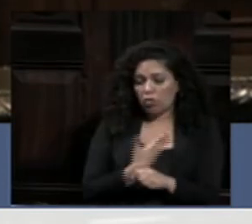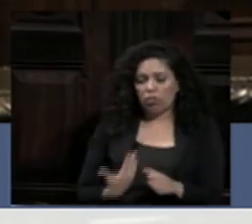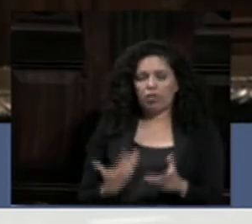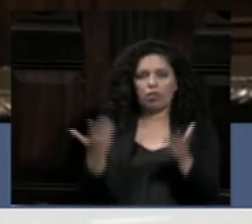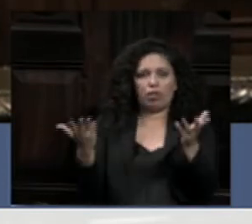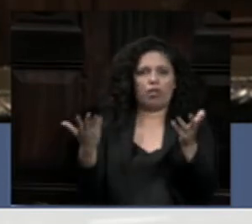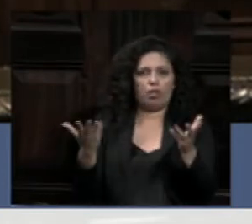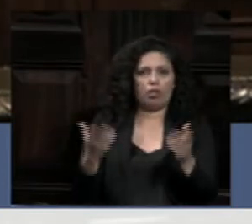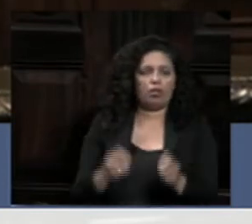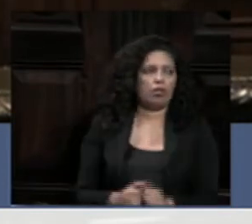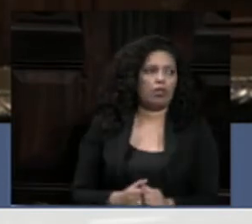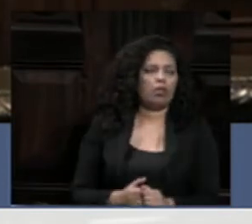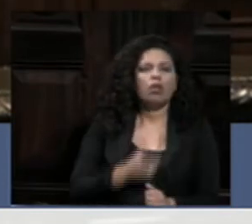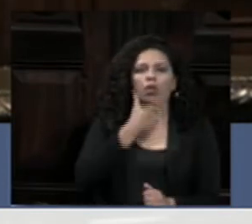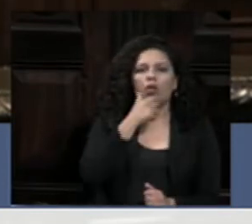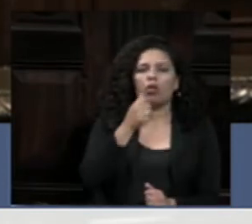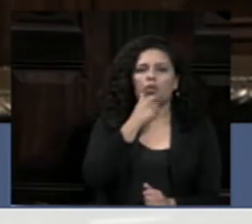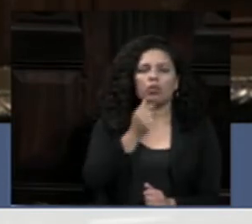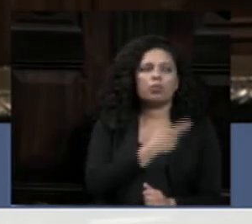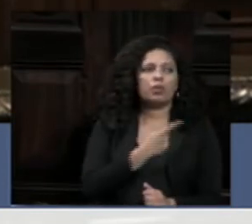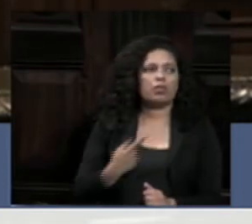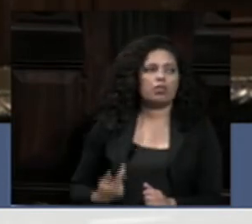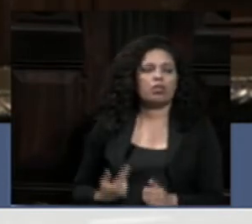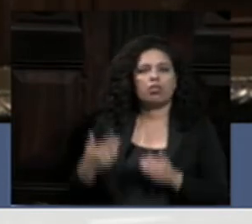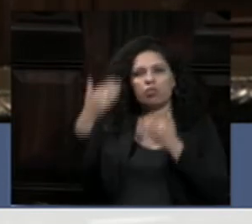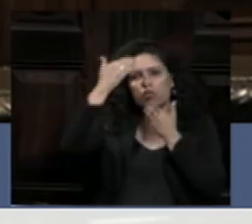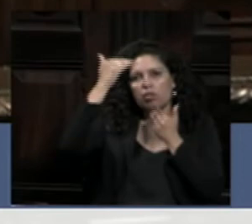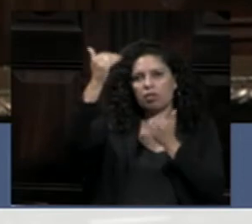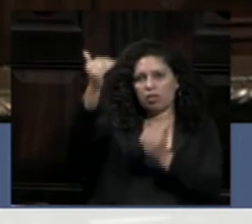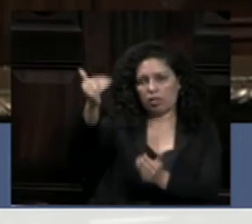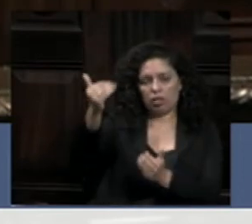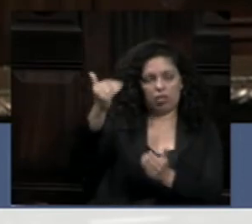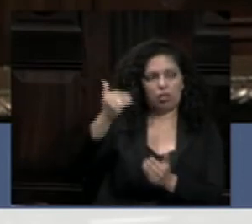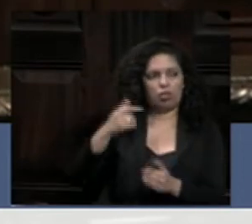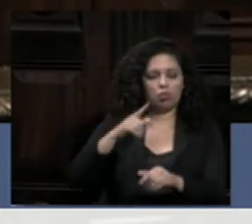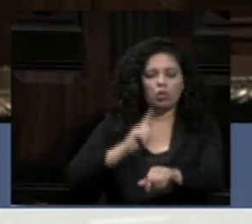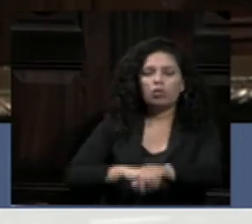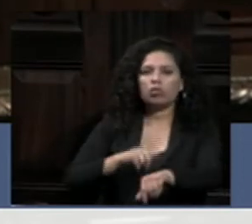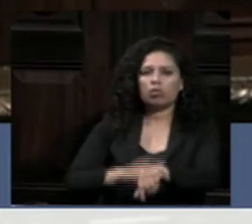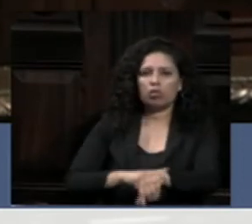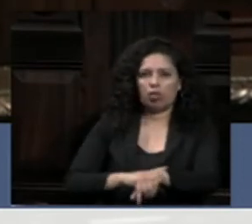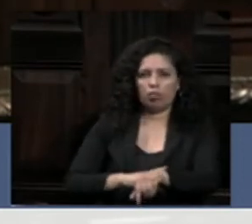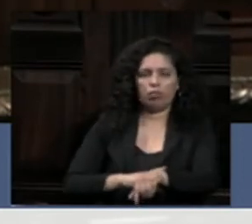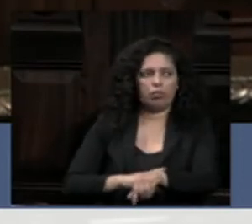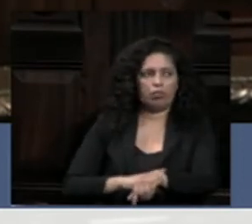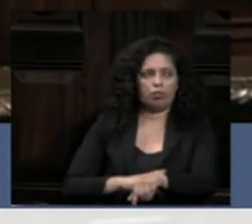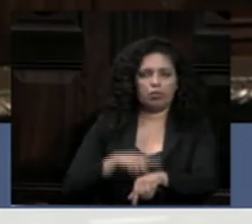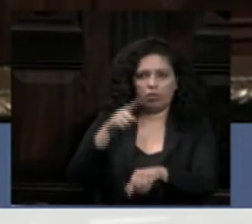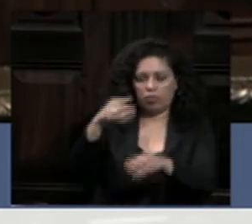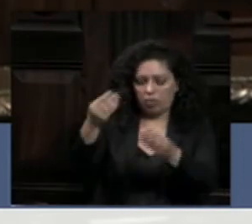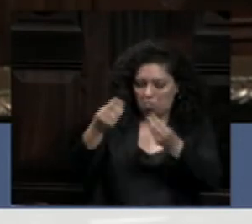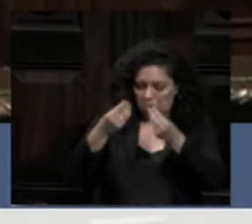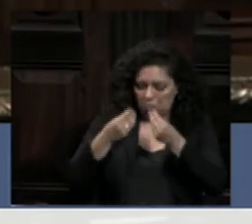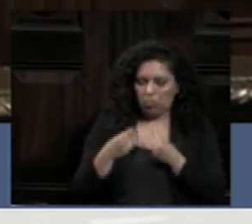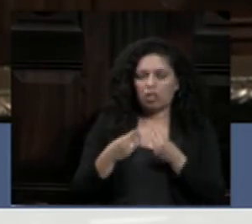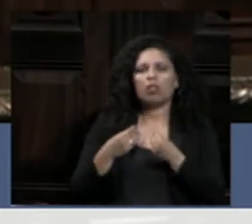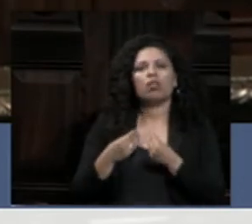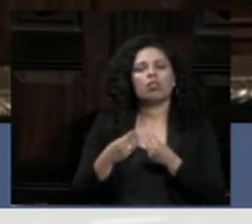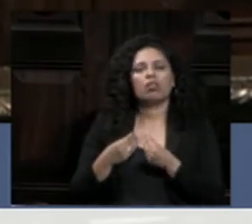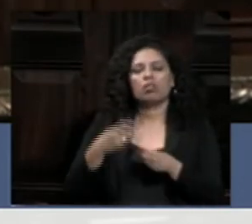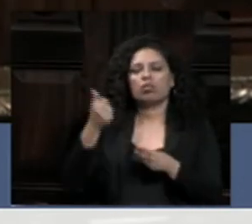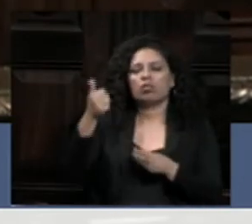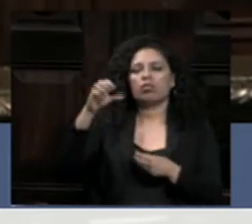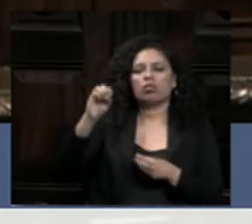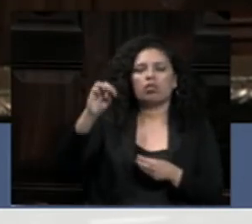colocá-lo. Então, senhor presidente, eu agradeço o tempo deferido por Vossa Excelência de